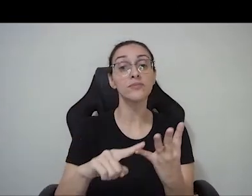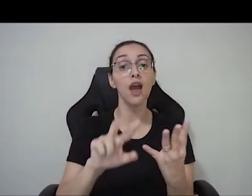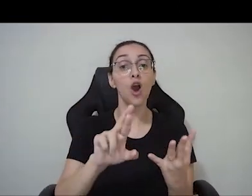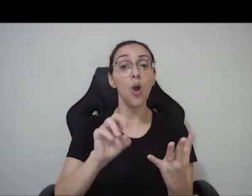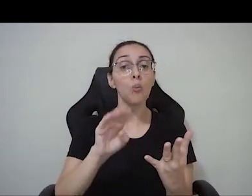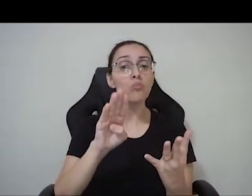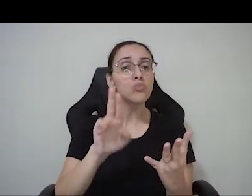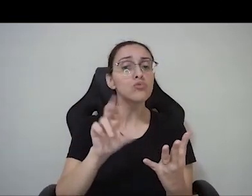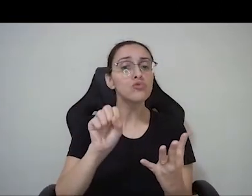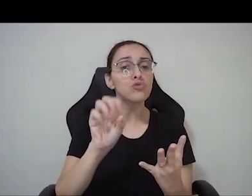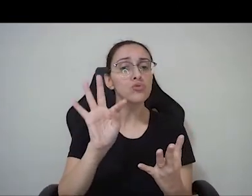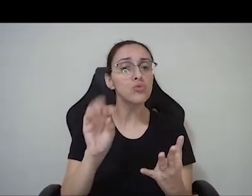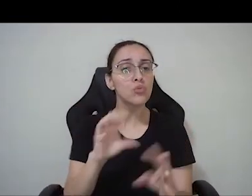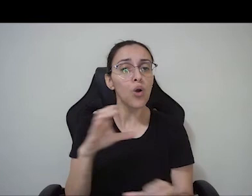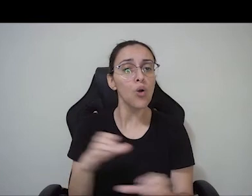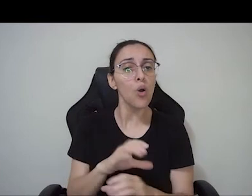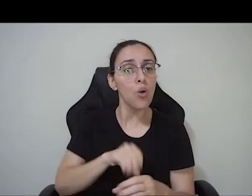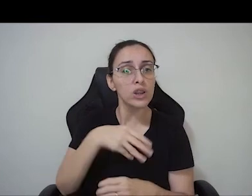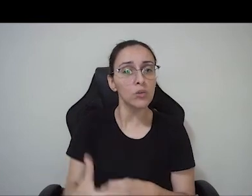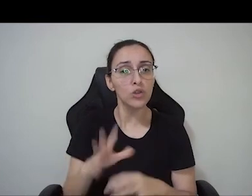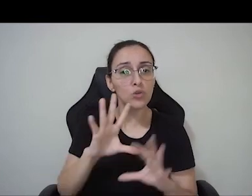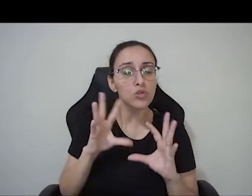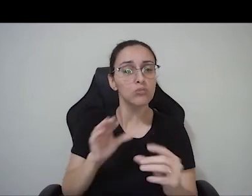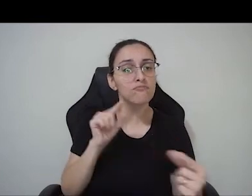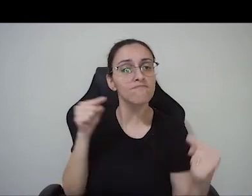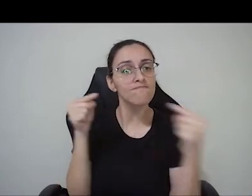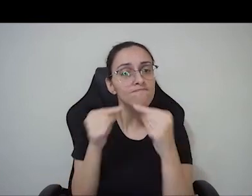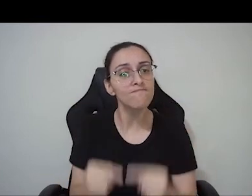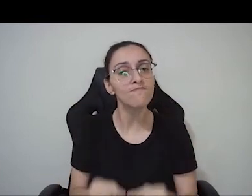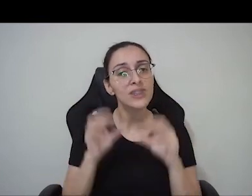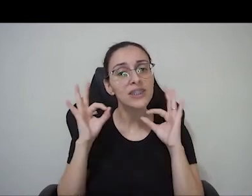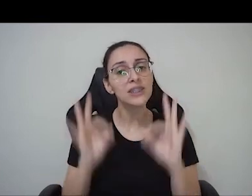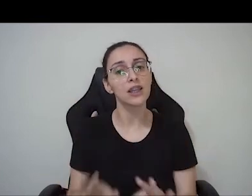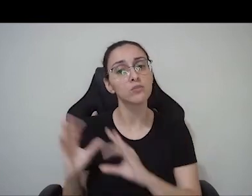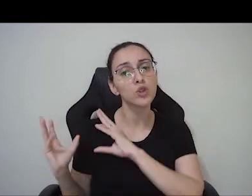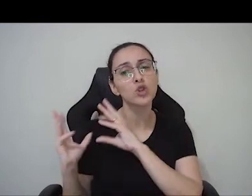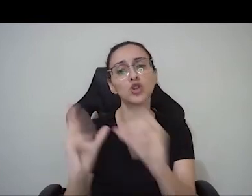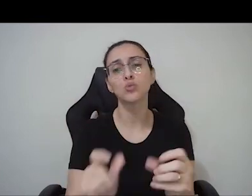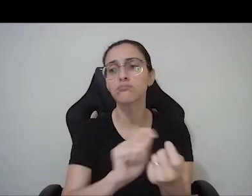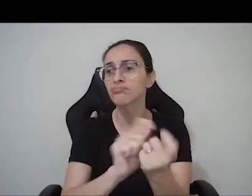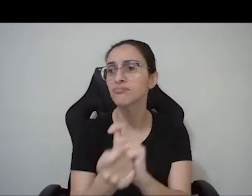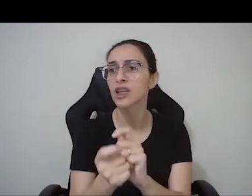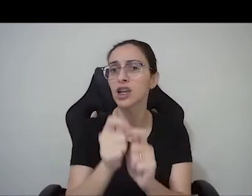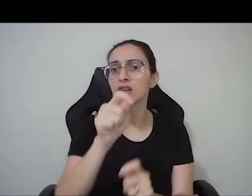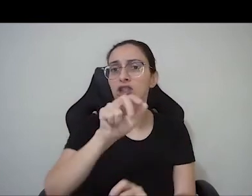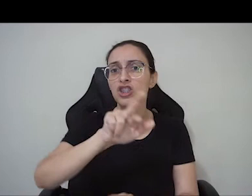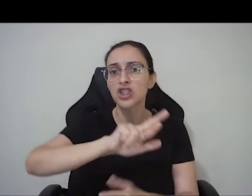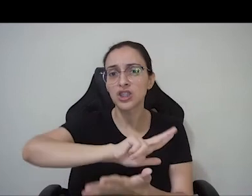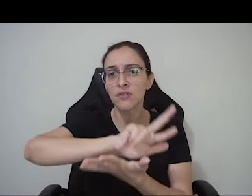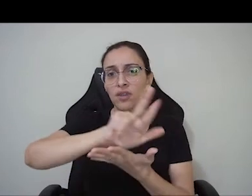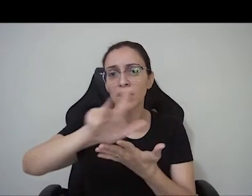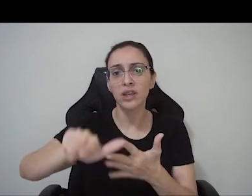que o teu conteúdo ele deve se adequar a qualquer diferente tipo de